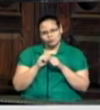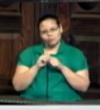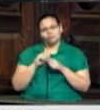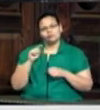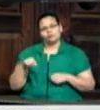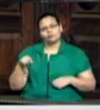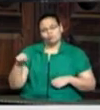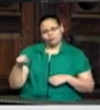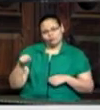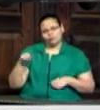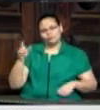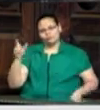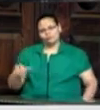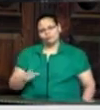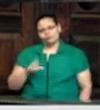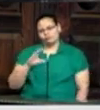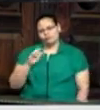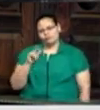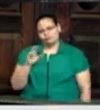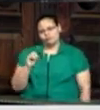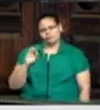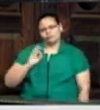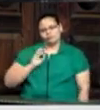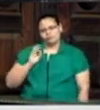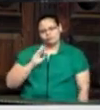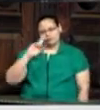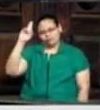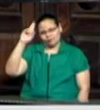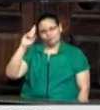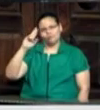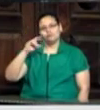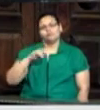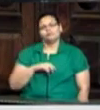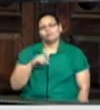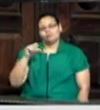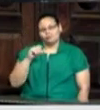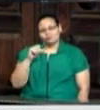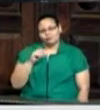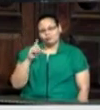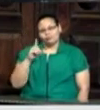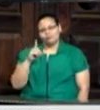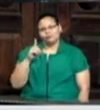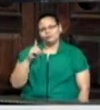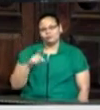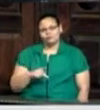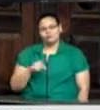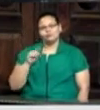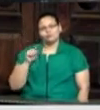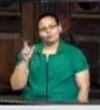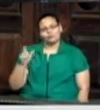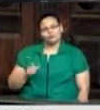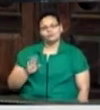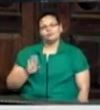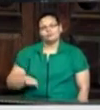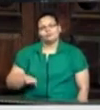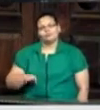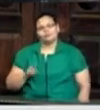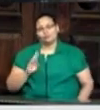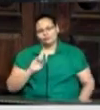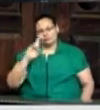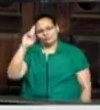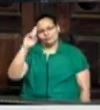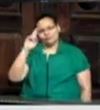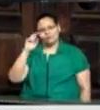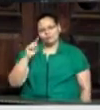DP? Ele oficia e representa ao titular